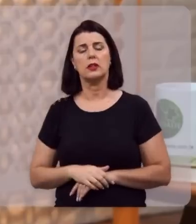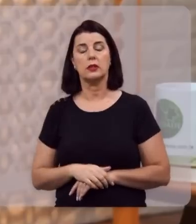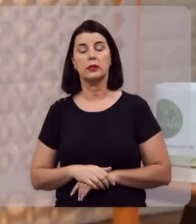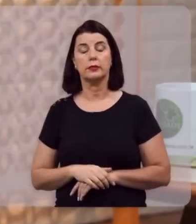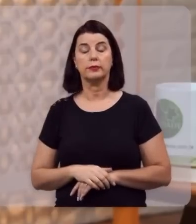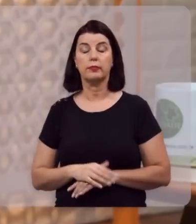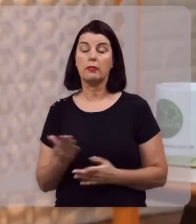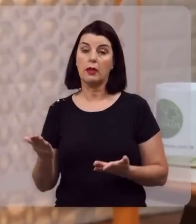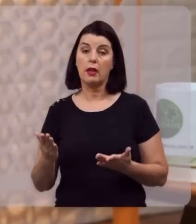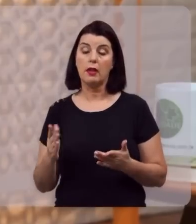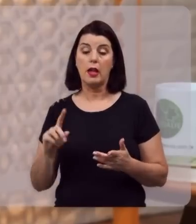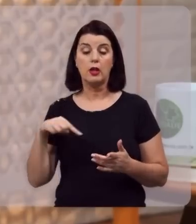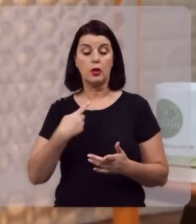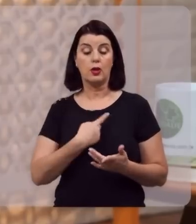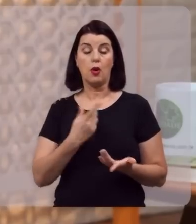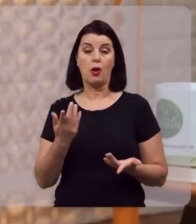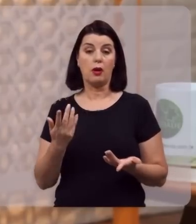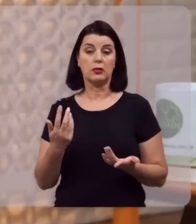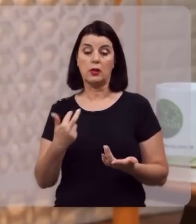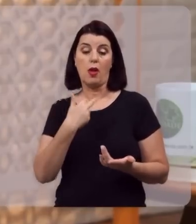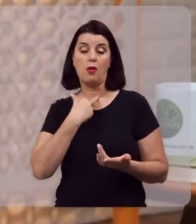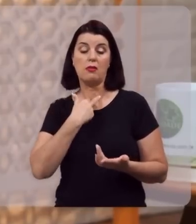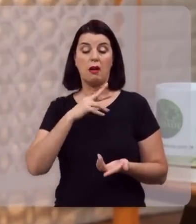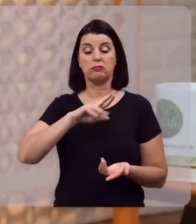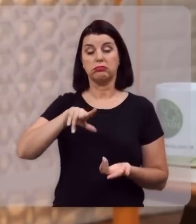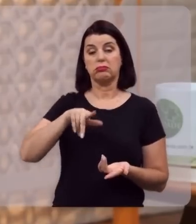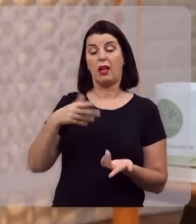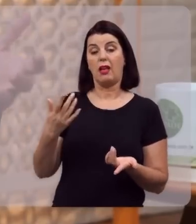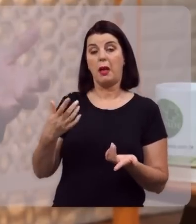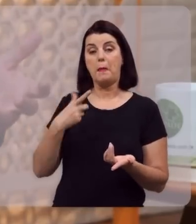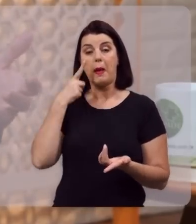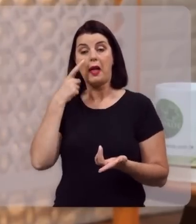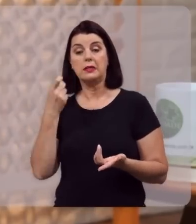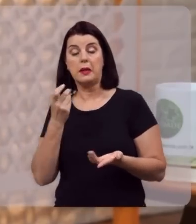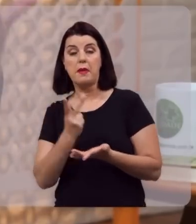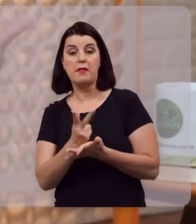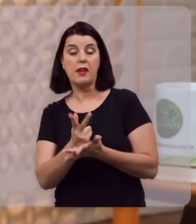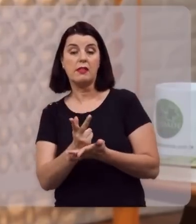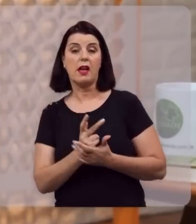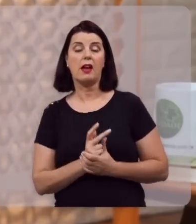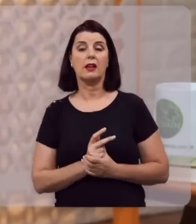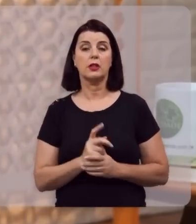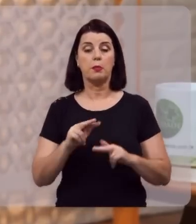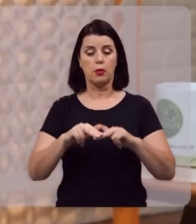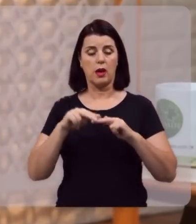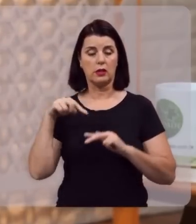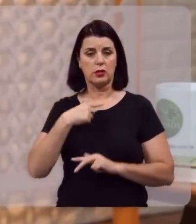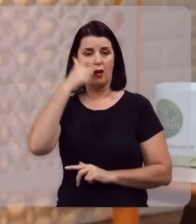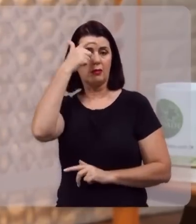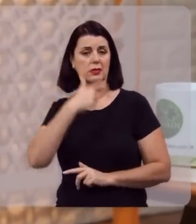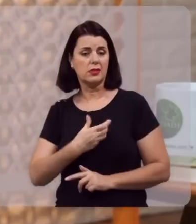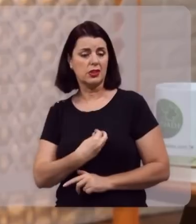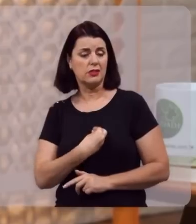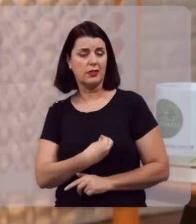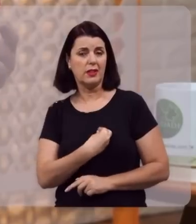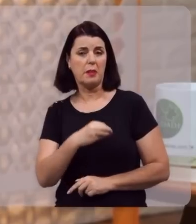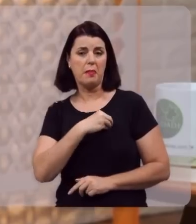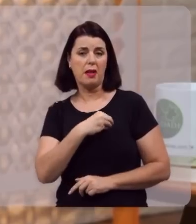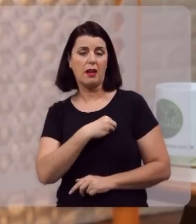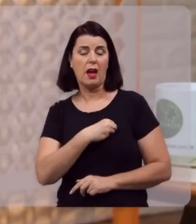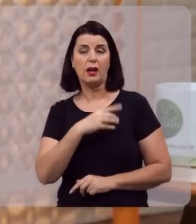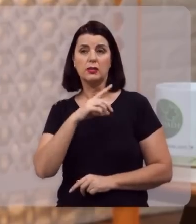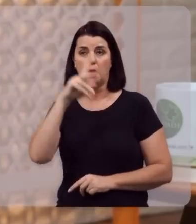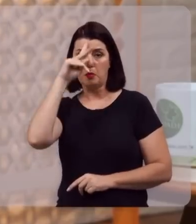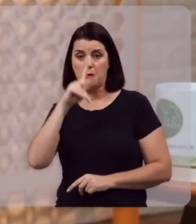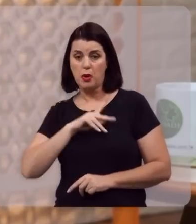E apesar dessa nossa incapacidade, muitas vezes, de perceber isso naturalmente, por causa da nossa condição, pastor Davi, o próprio